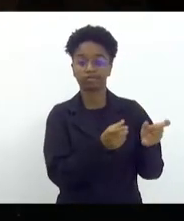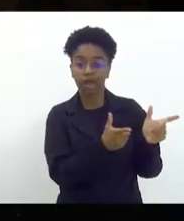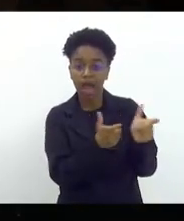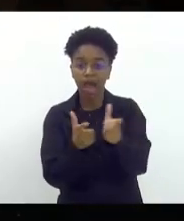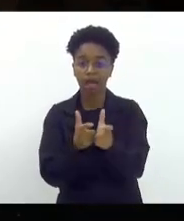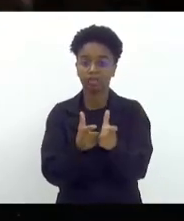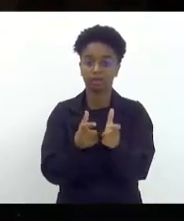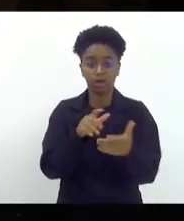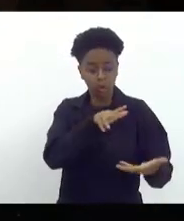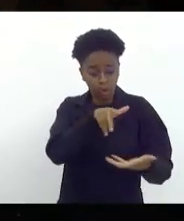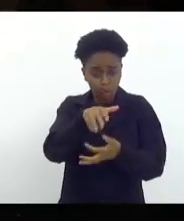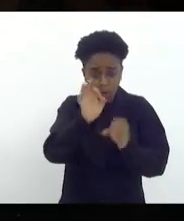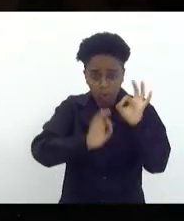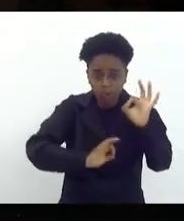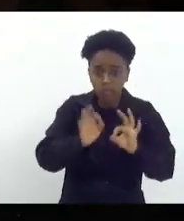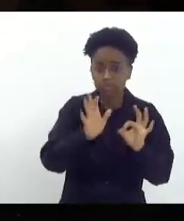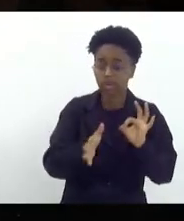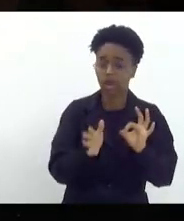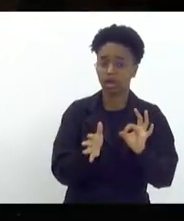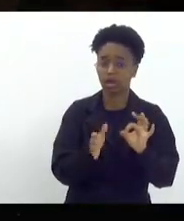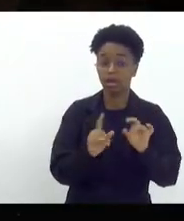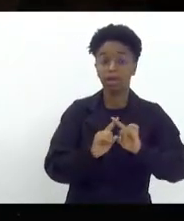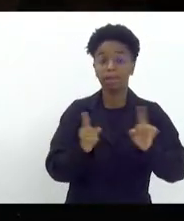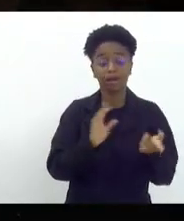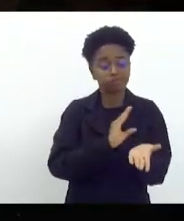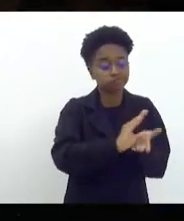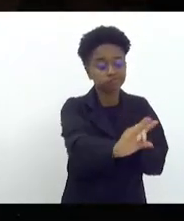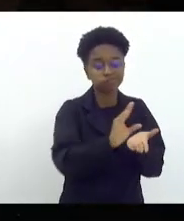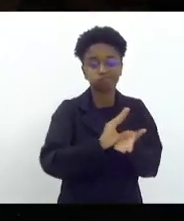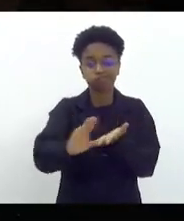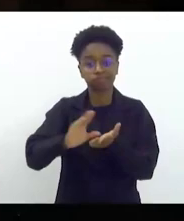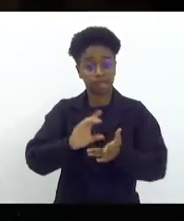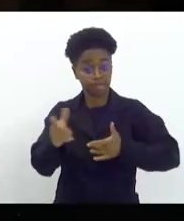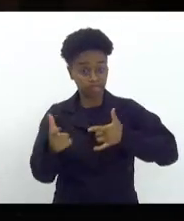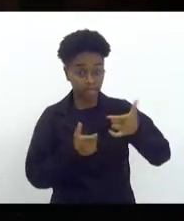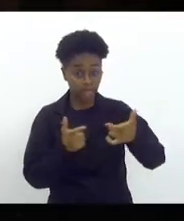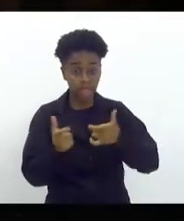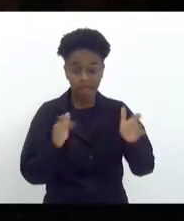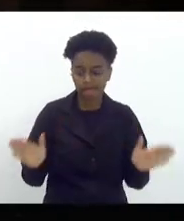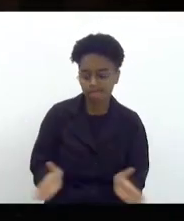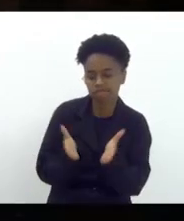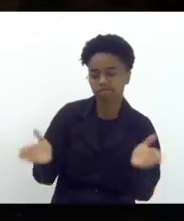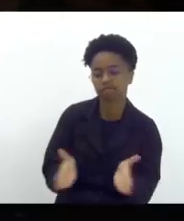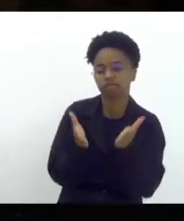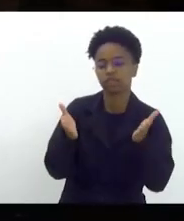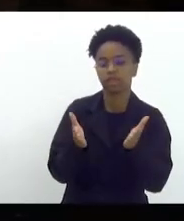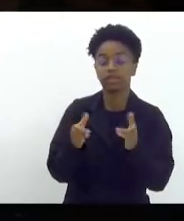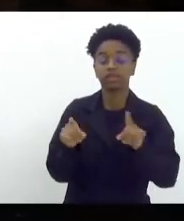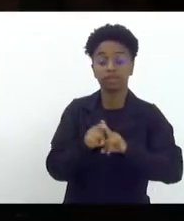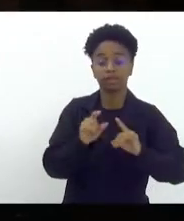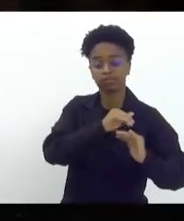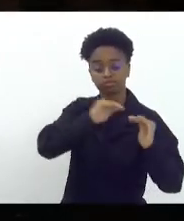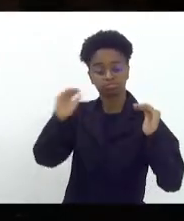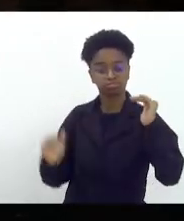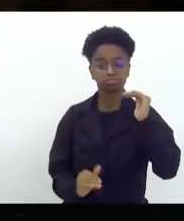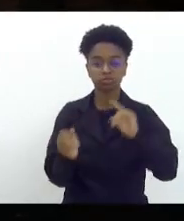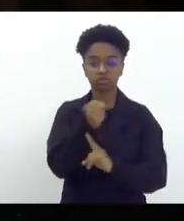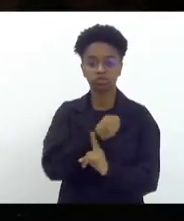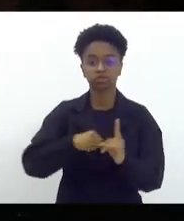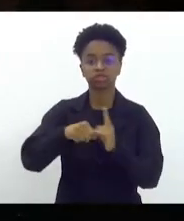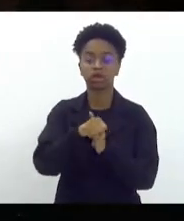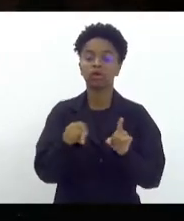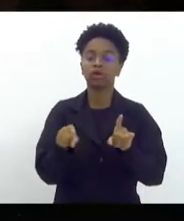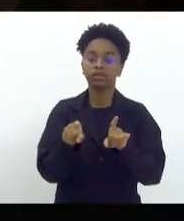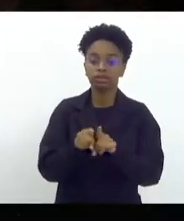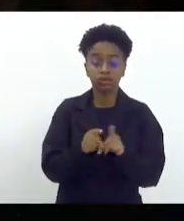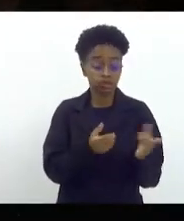articulada que fomenta conflitos em situações de extrema desigualdade social e que